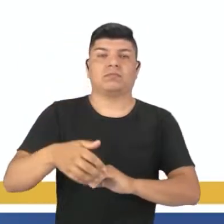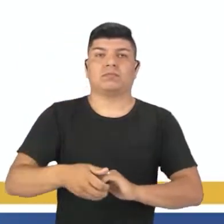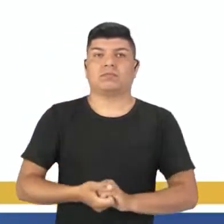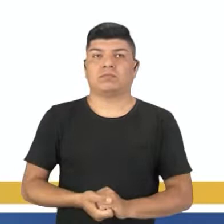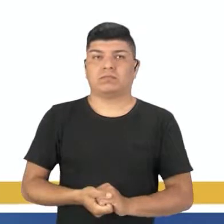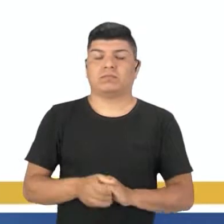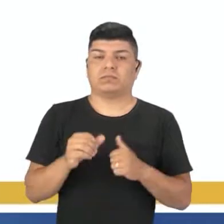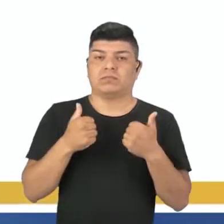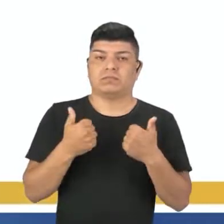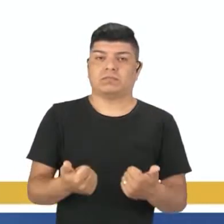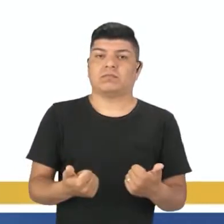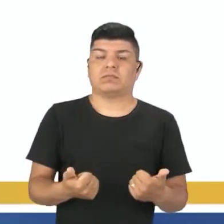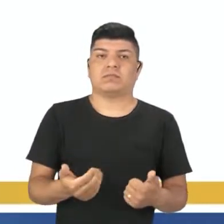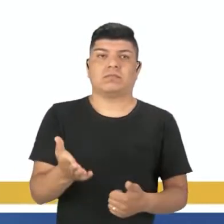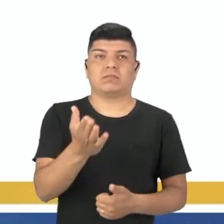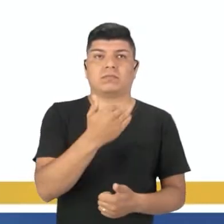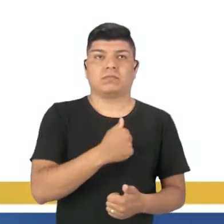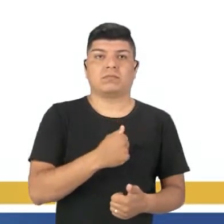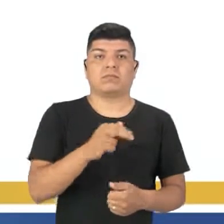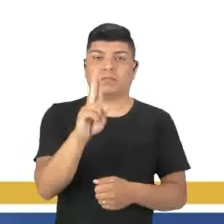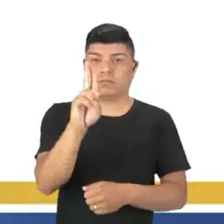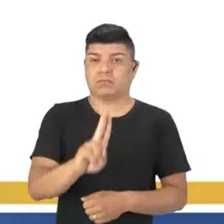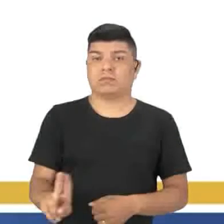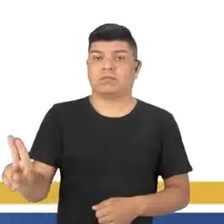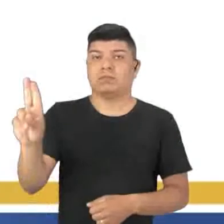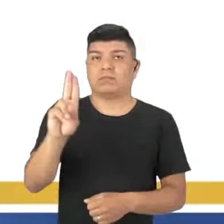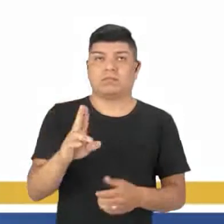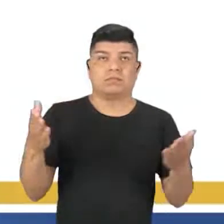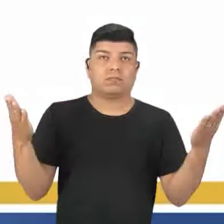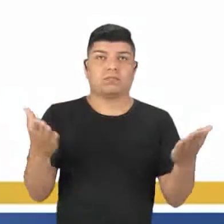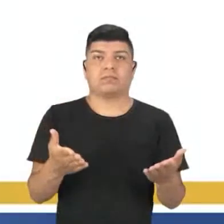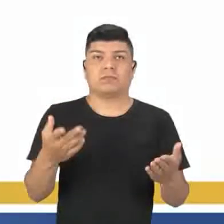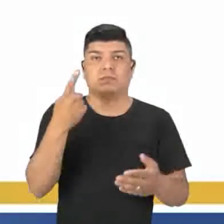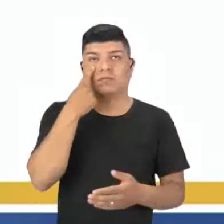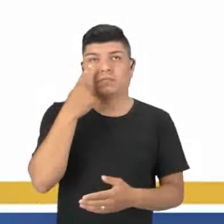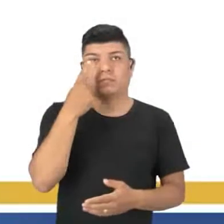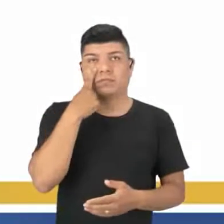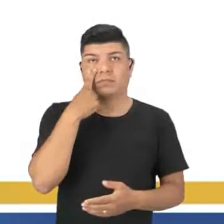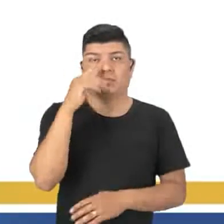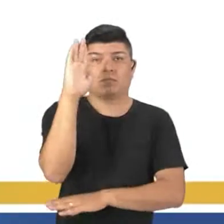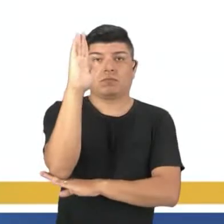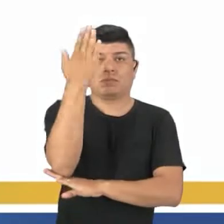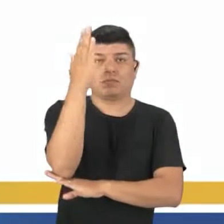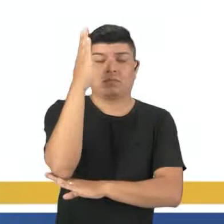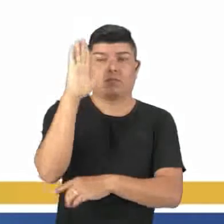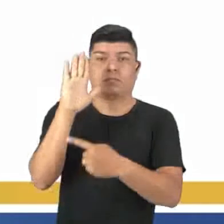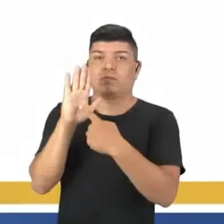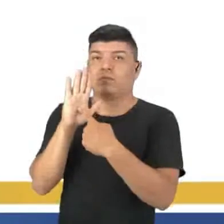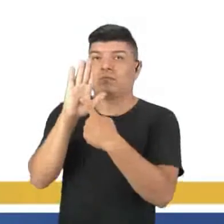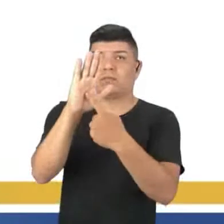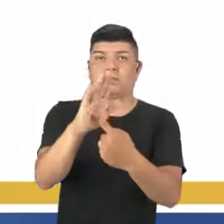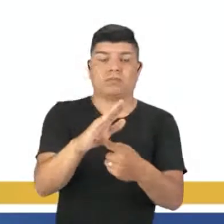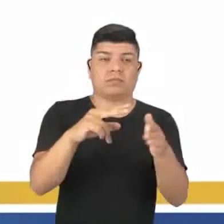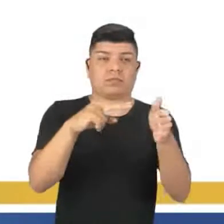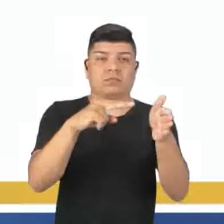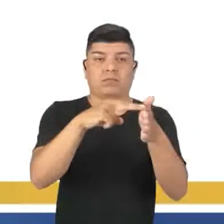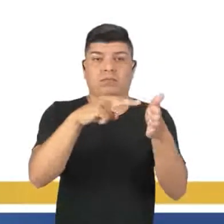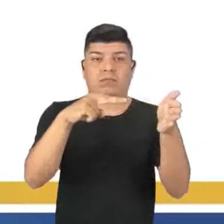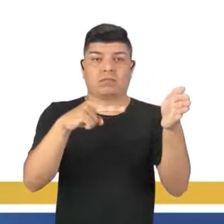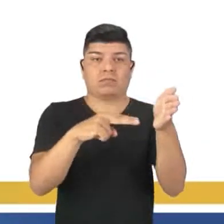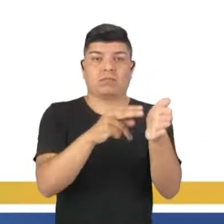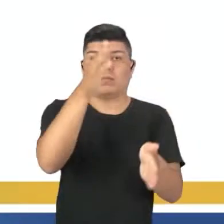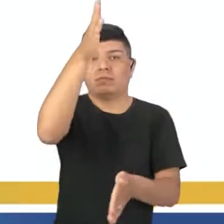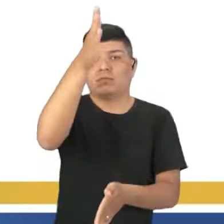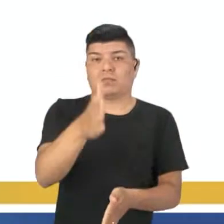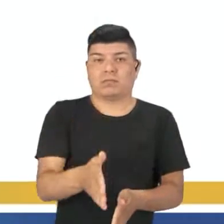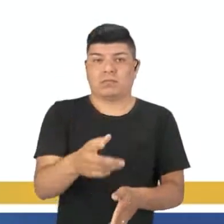Então, muito bem, então vamos lá, aplicar a nossa fórmula, né? Note que o bloco de madeira em questão, ele é um prisma reto, né? De